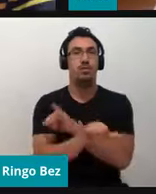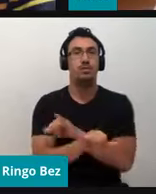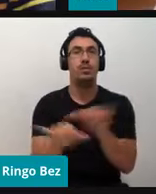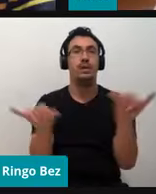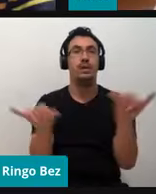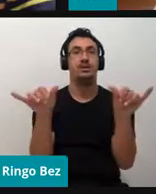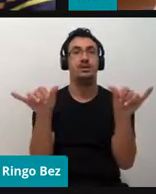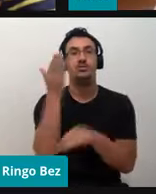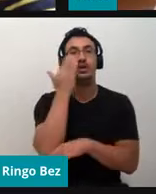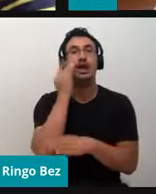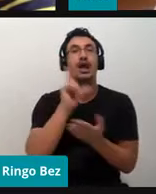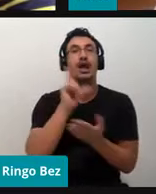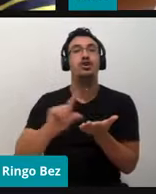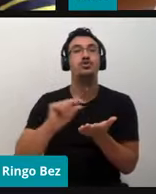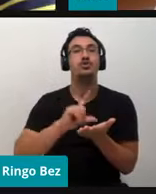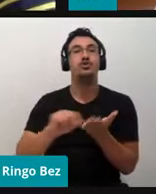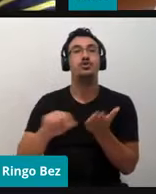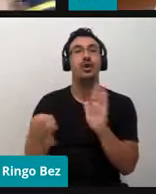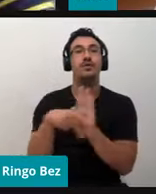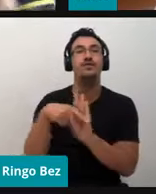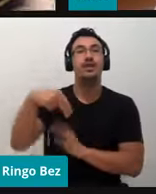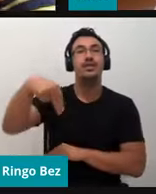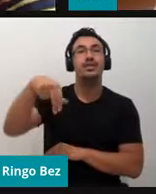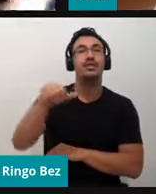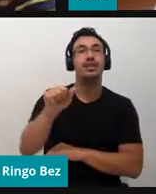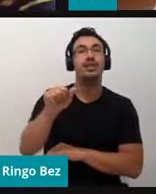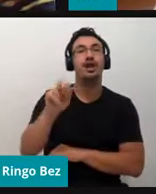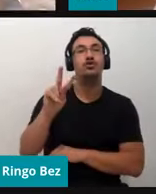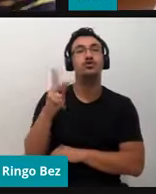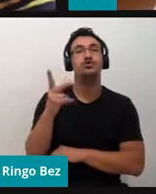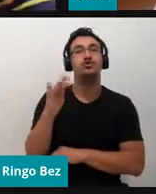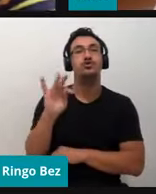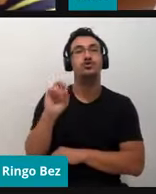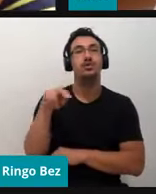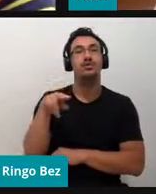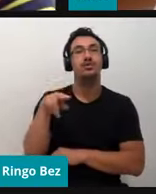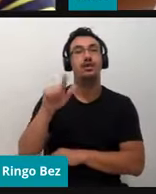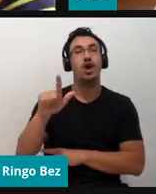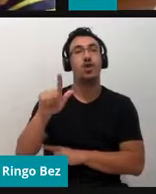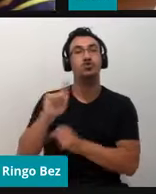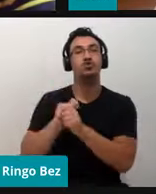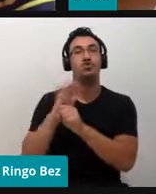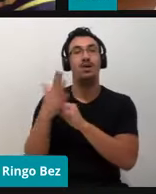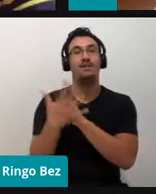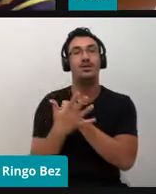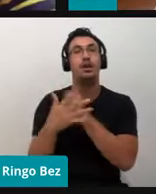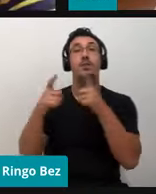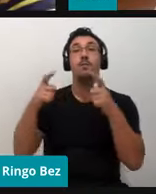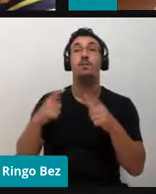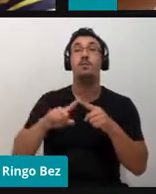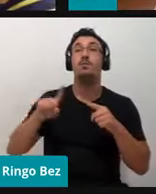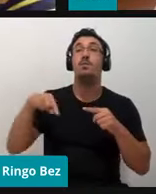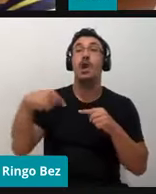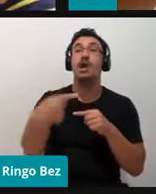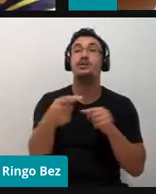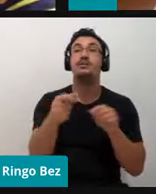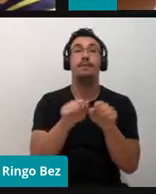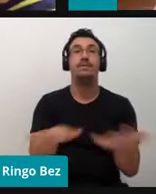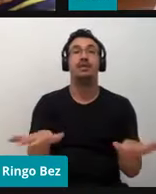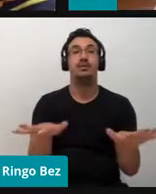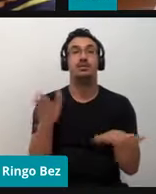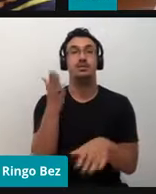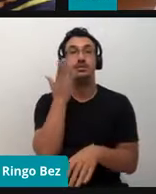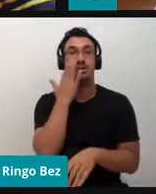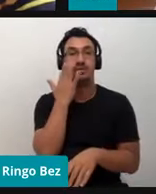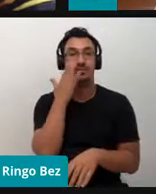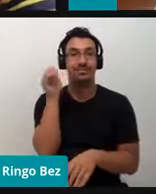um artigo na National Geographic falando de onde será que vai vir a próxima pandemia. E ela